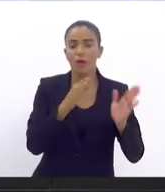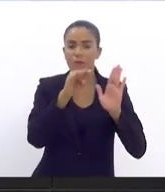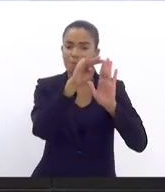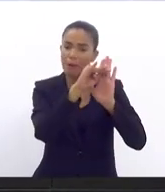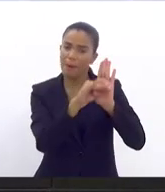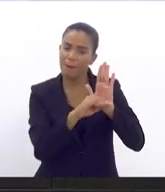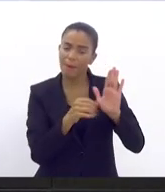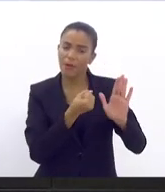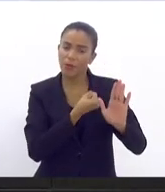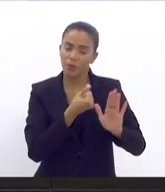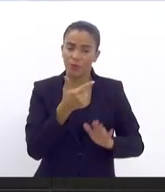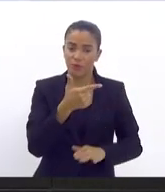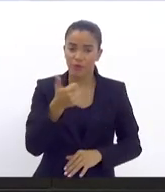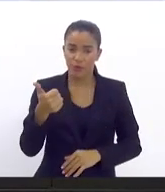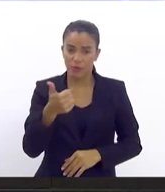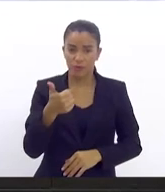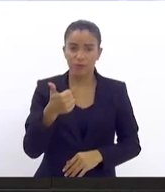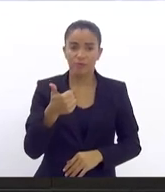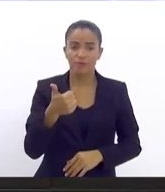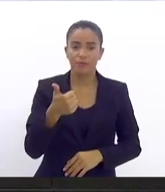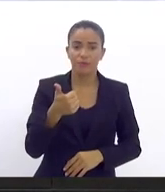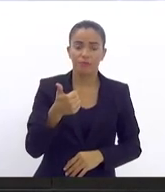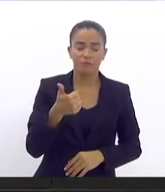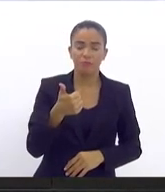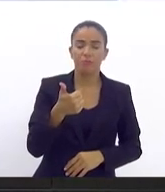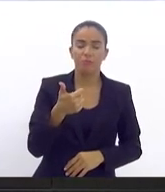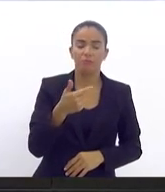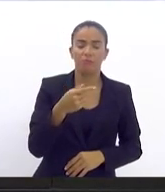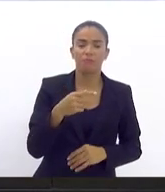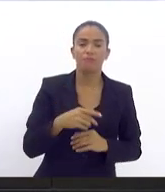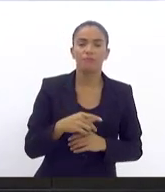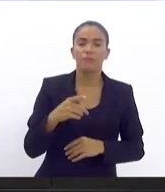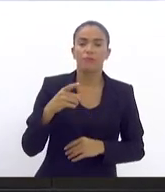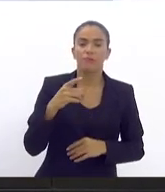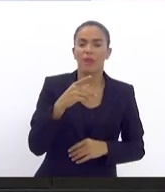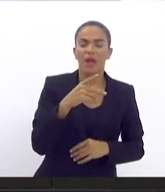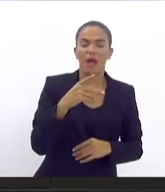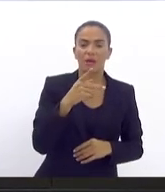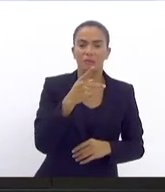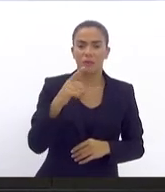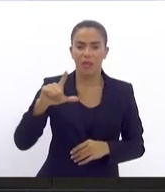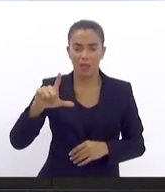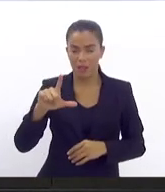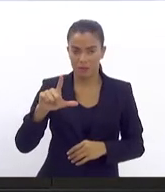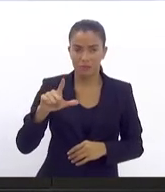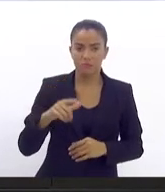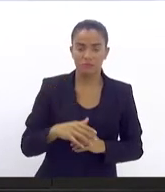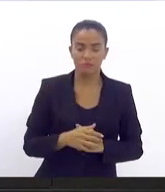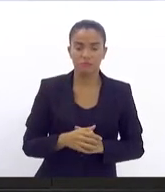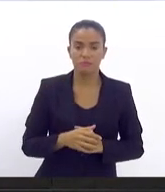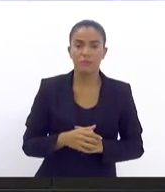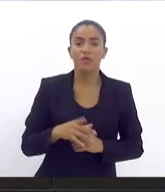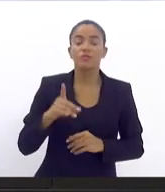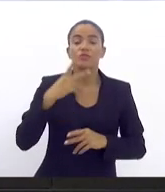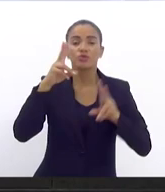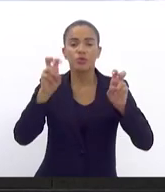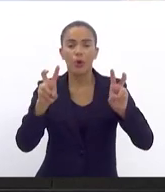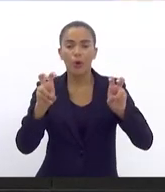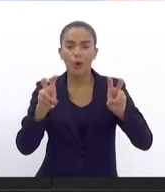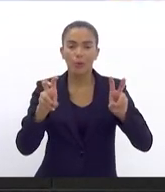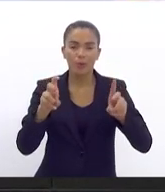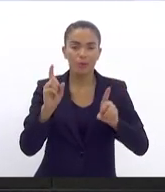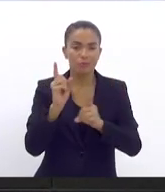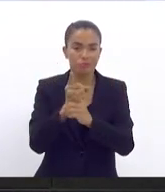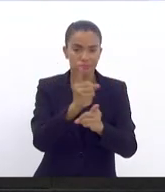o PL 387 de 19, de autoria do deputado doutor Serginho, que dispõe sobre a cessão onerosa do direito à denominação de espaços e